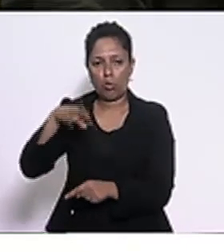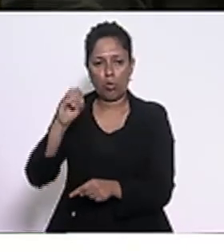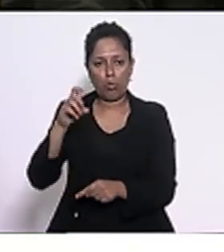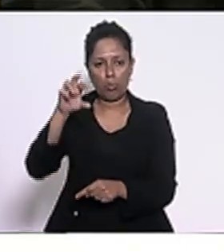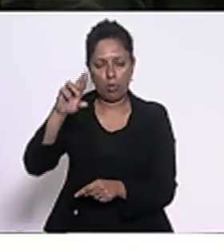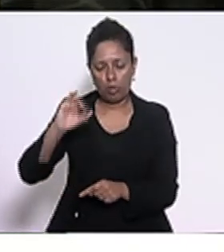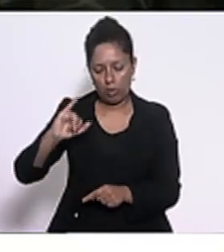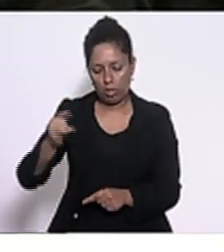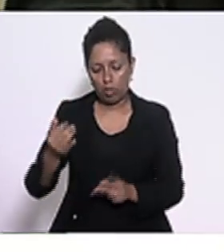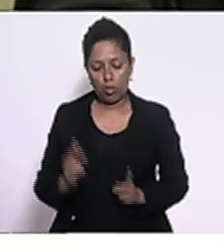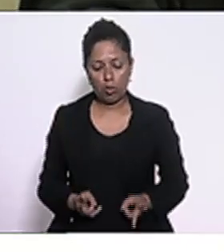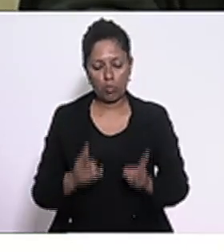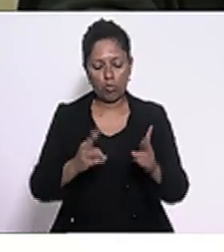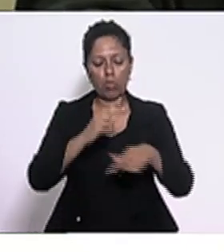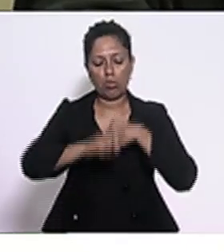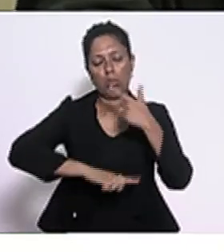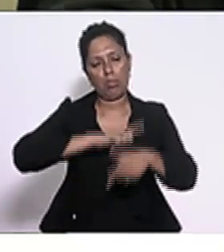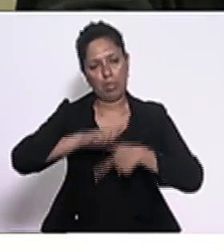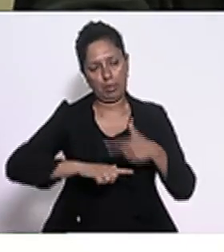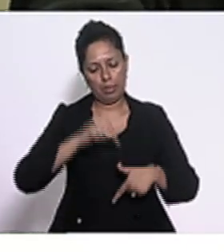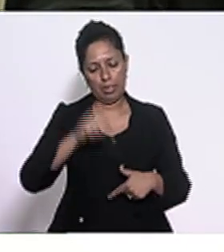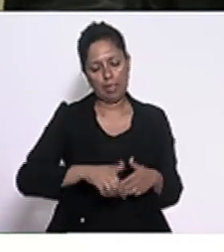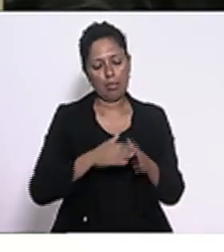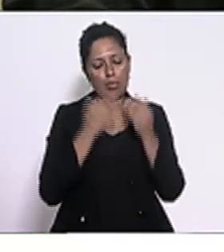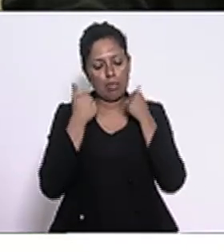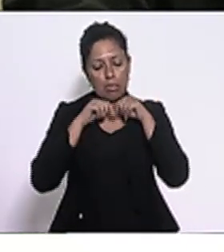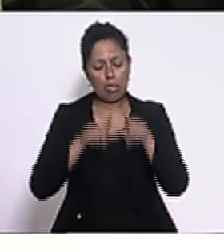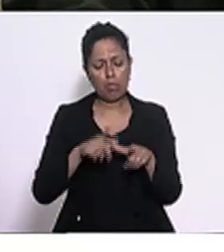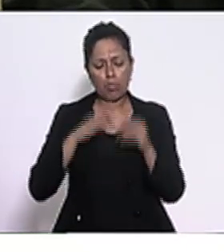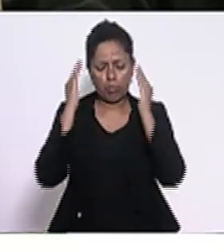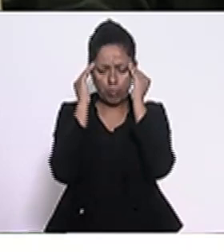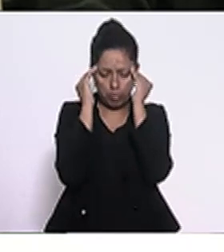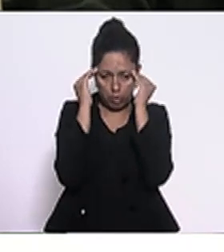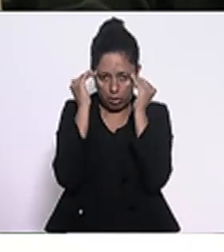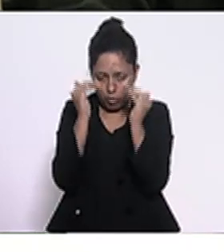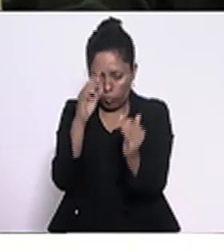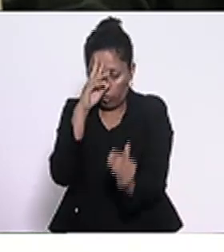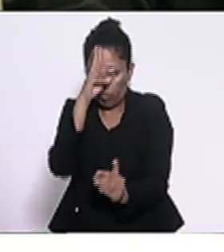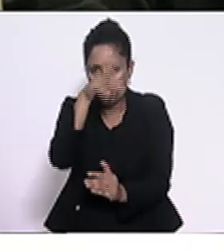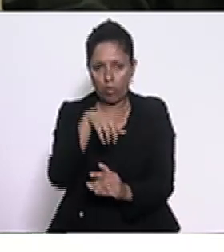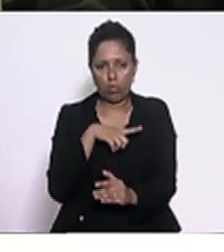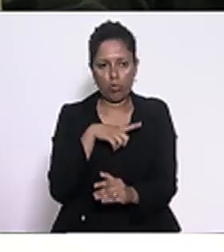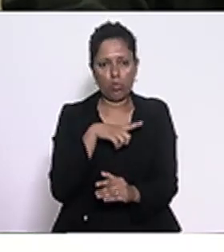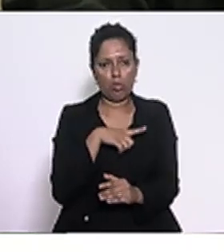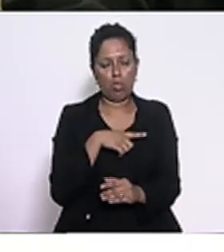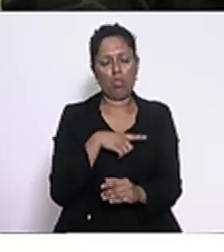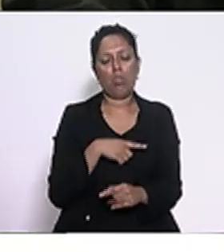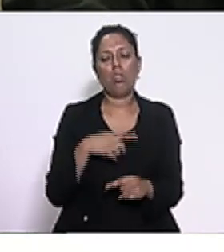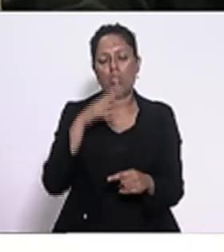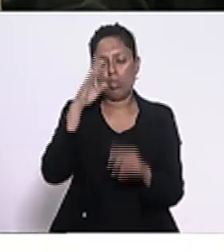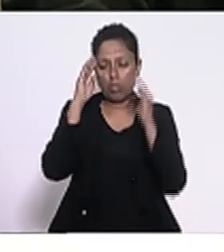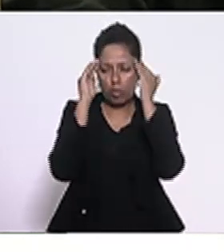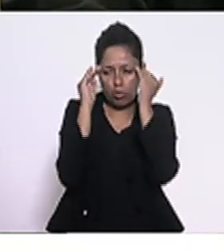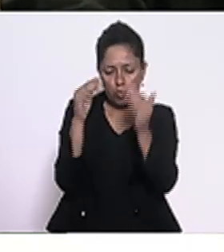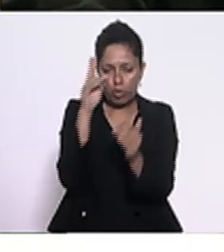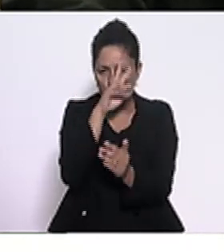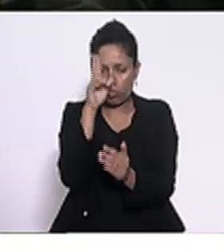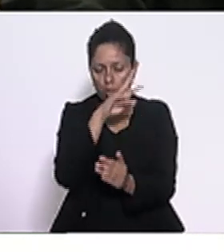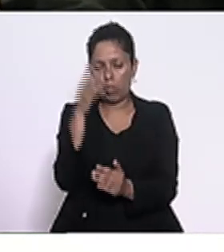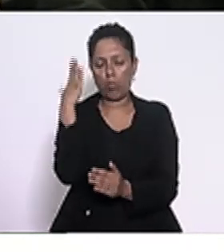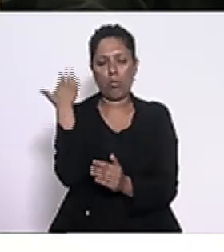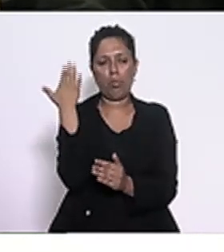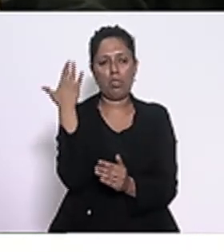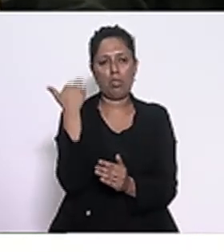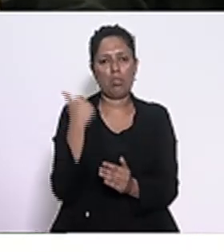adiante. Então, essa casa aqui, eu tenho grande respeito e respeito pela história que nós vivemos